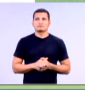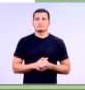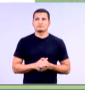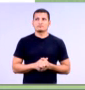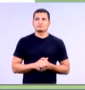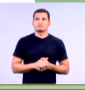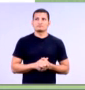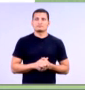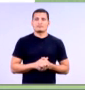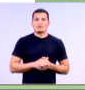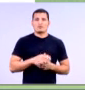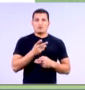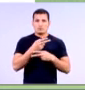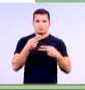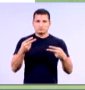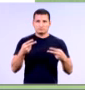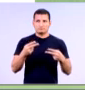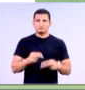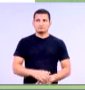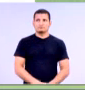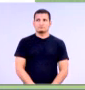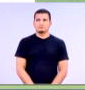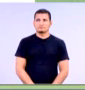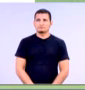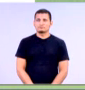de um objeto.